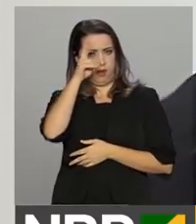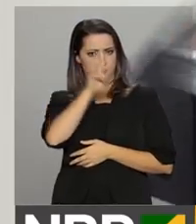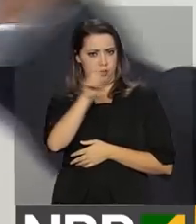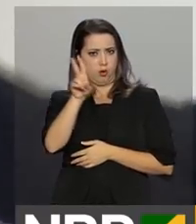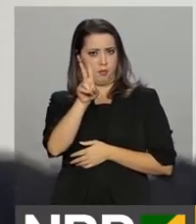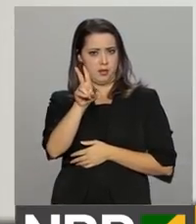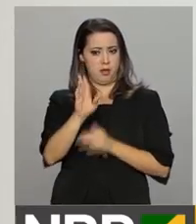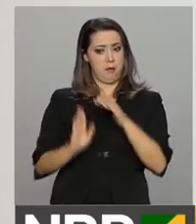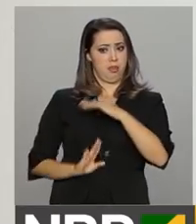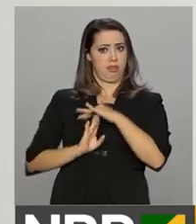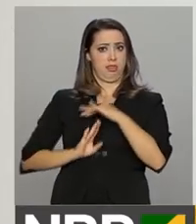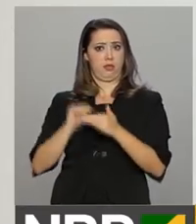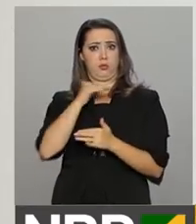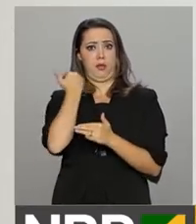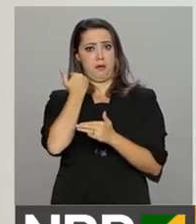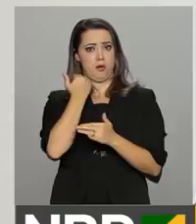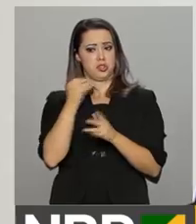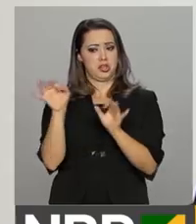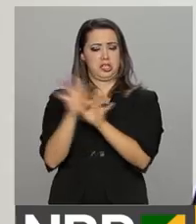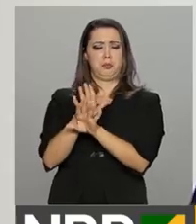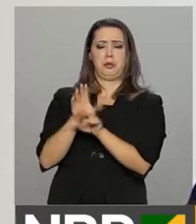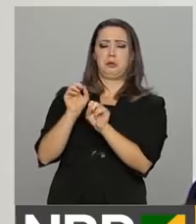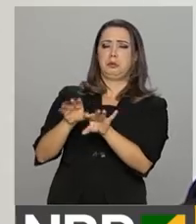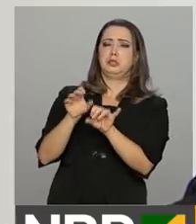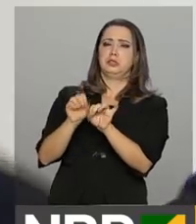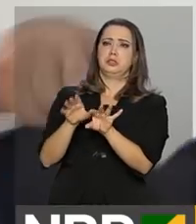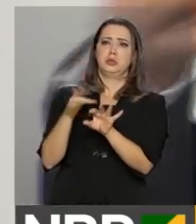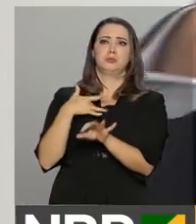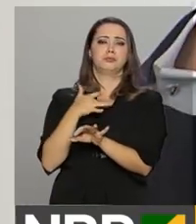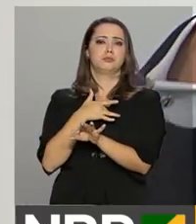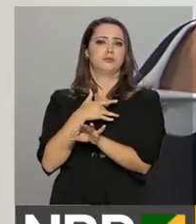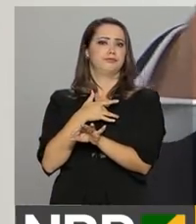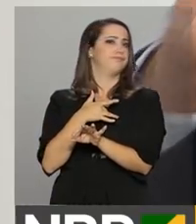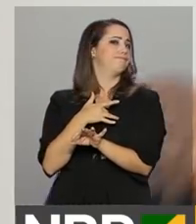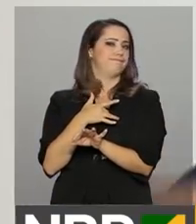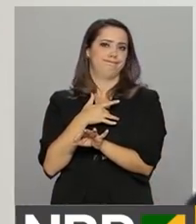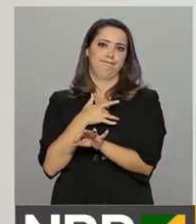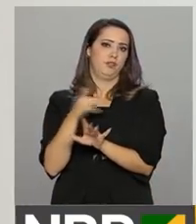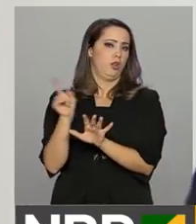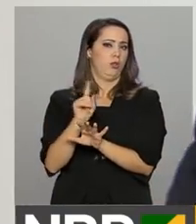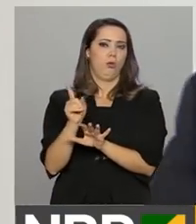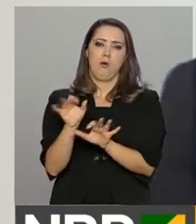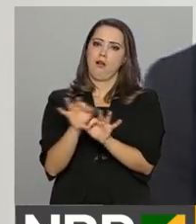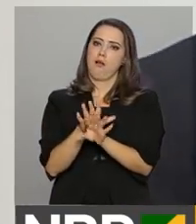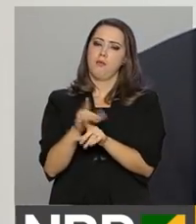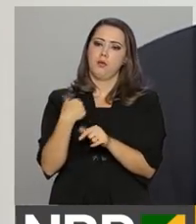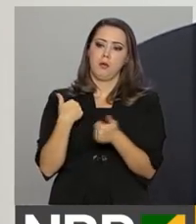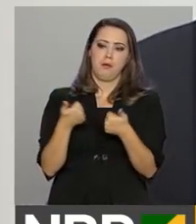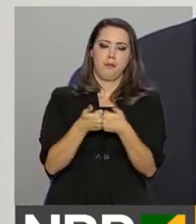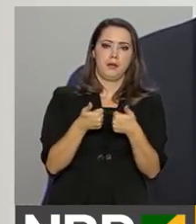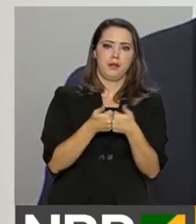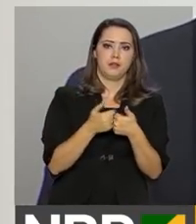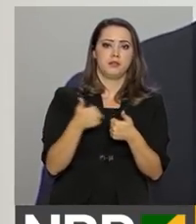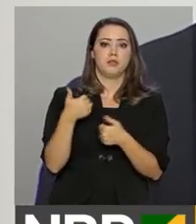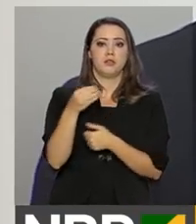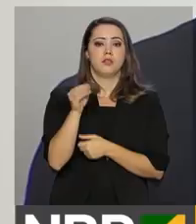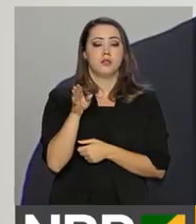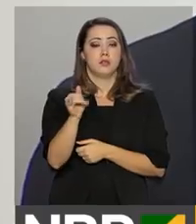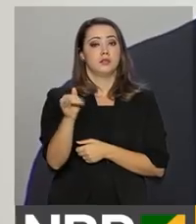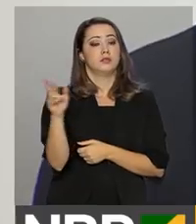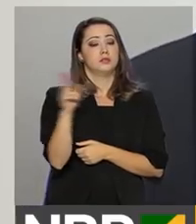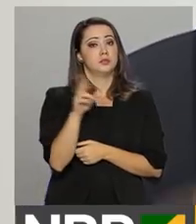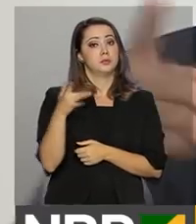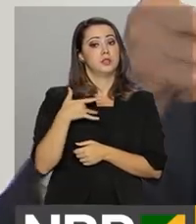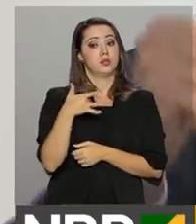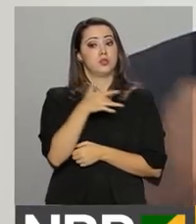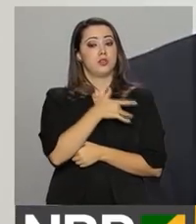acabar com educação e saúde no país não acabou nós fizemos um orçamento próximo dando mais 10 bilhões para